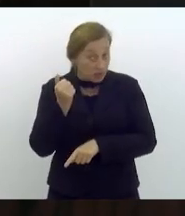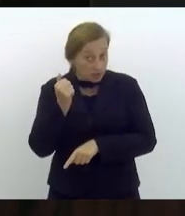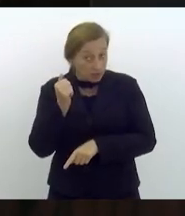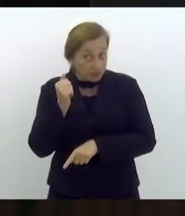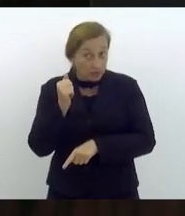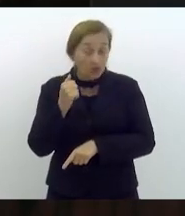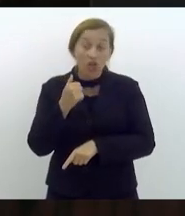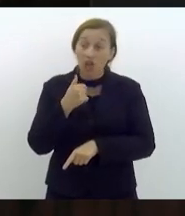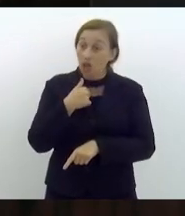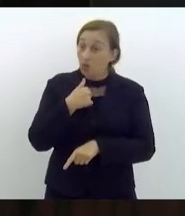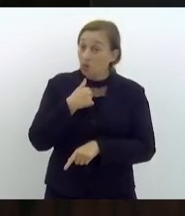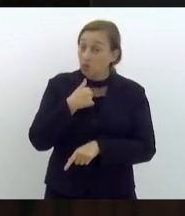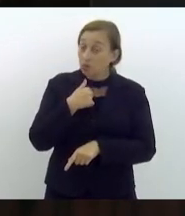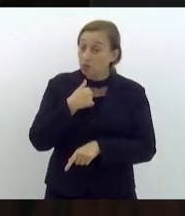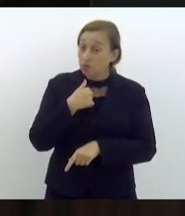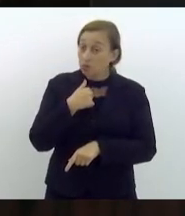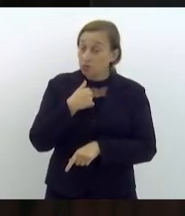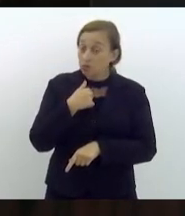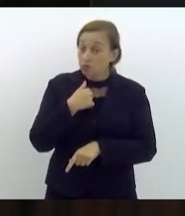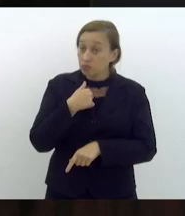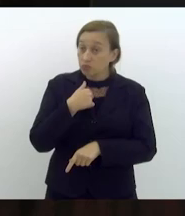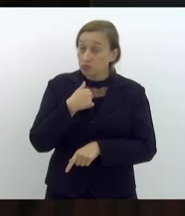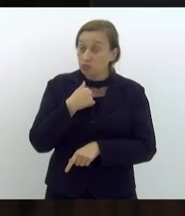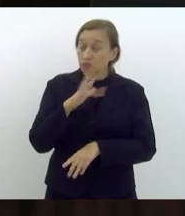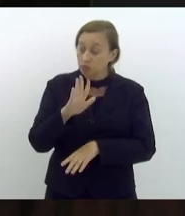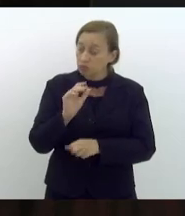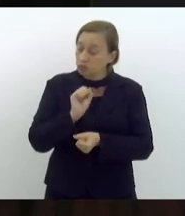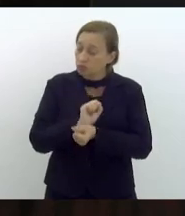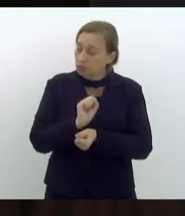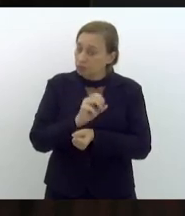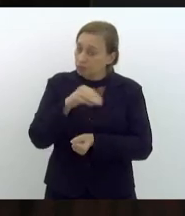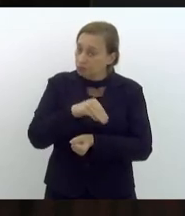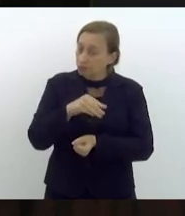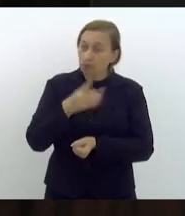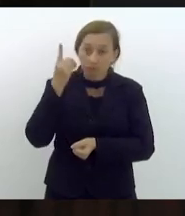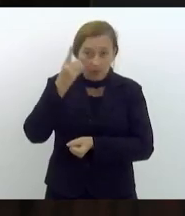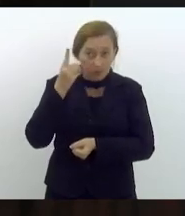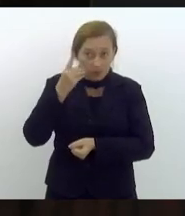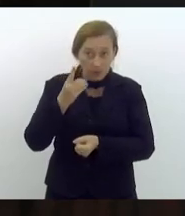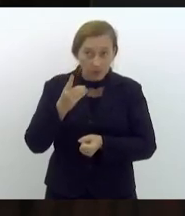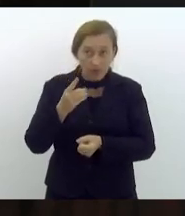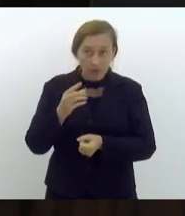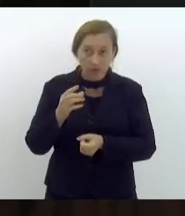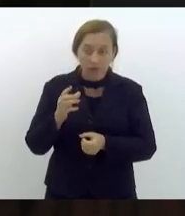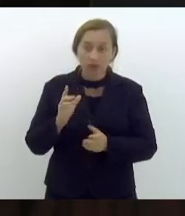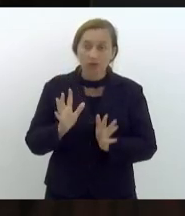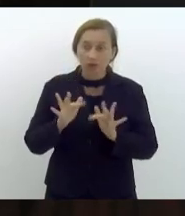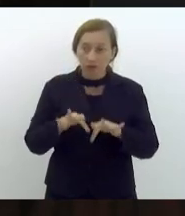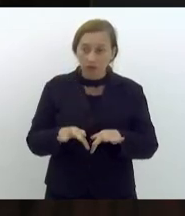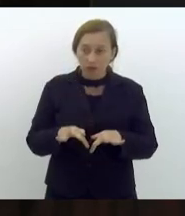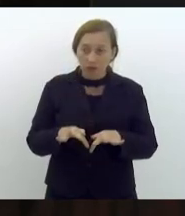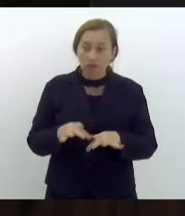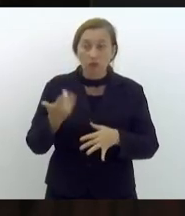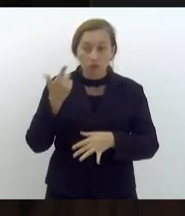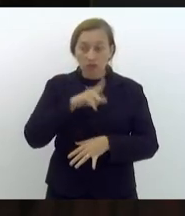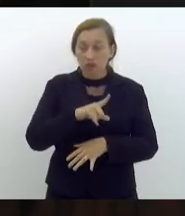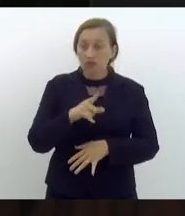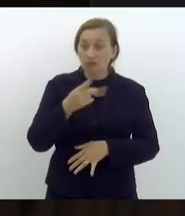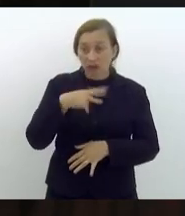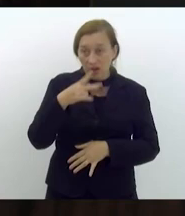eu não eu não estou com minha postura só um minutinho um deputado eu vou ter que fechar esse microfone e a parte para eu conseguir falar